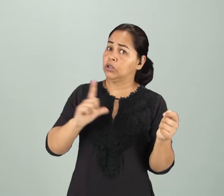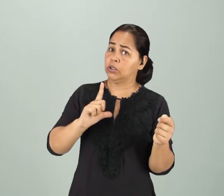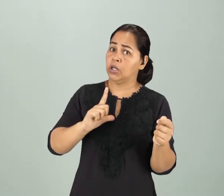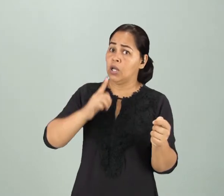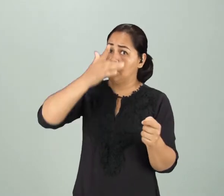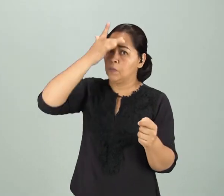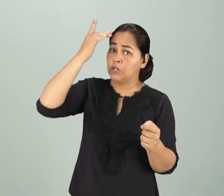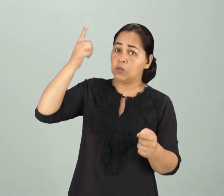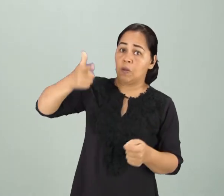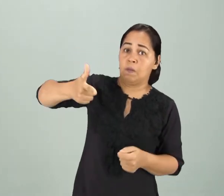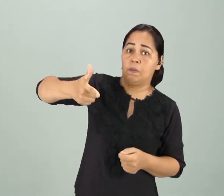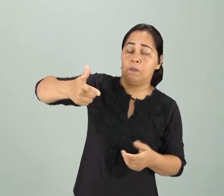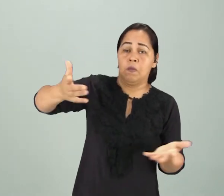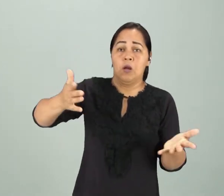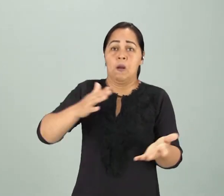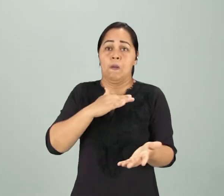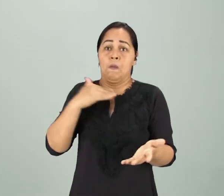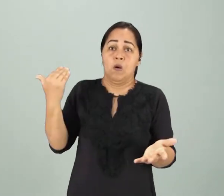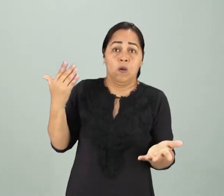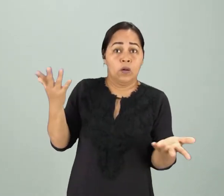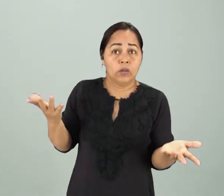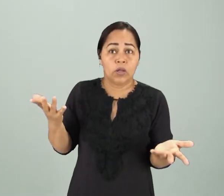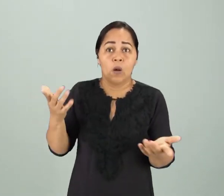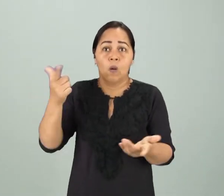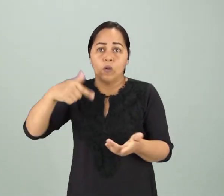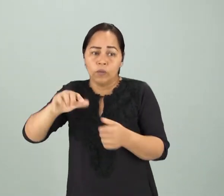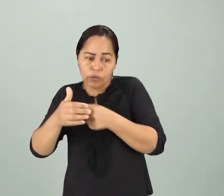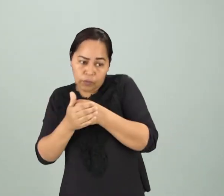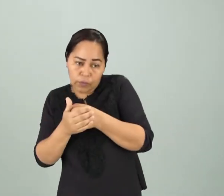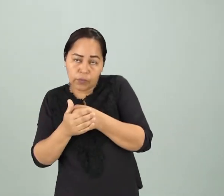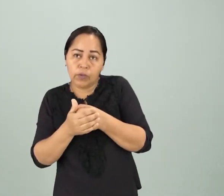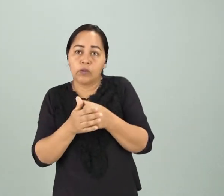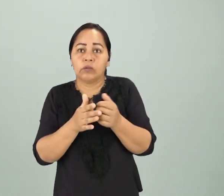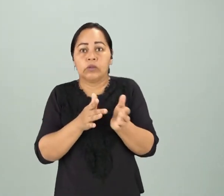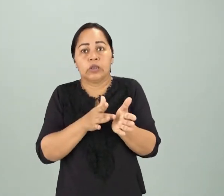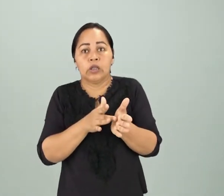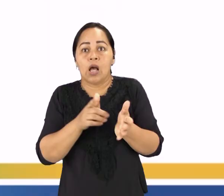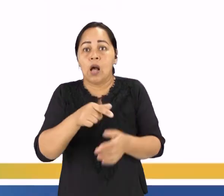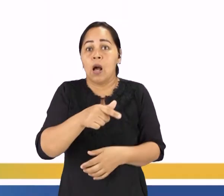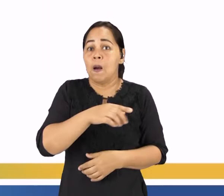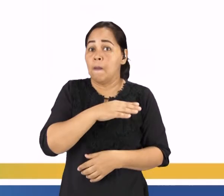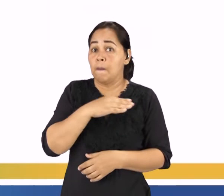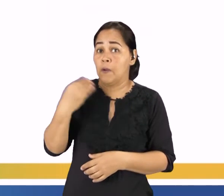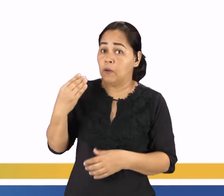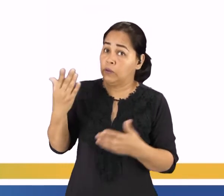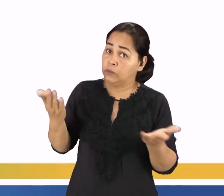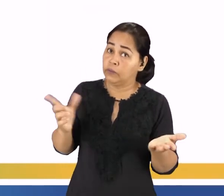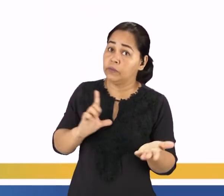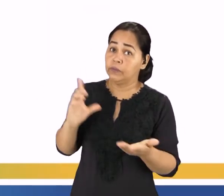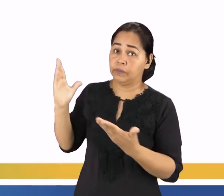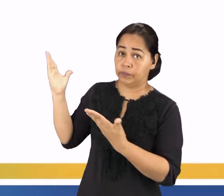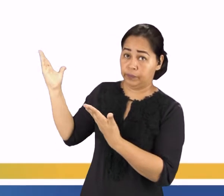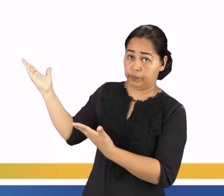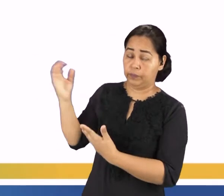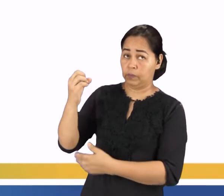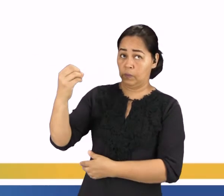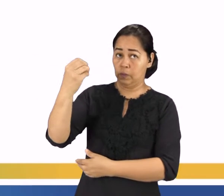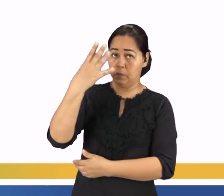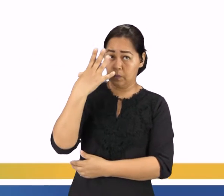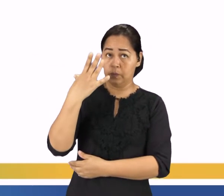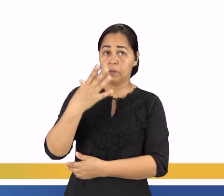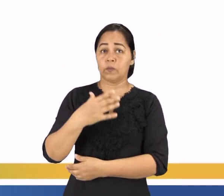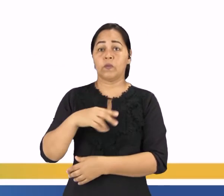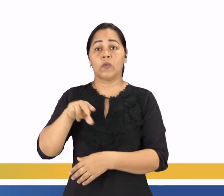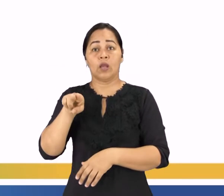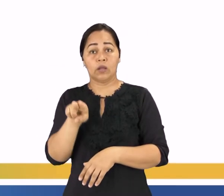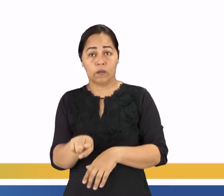assassinado e não morto por causas naturais. E aí abaixo, dentro desse slide, nós temos 2 imagens. A primeira imagem é de Neruda,